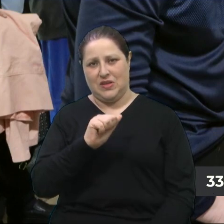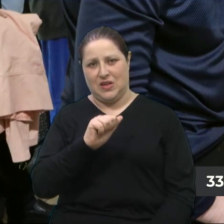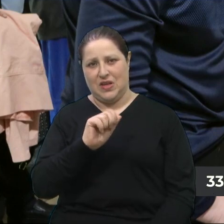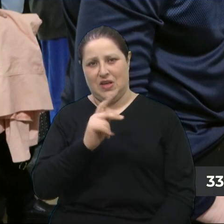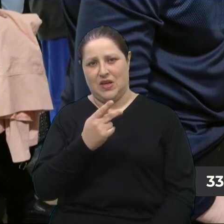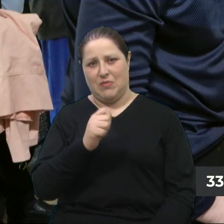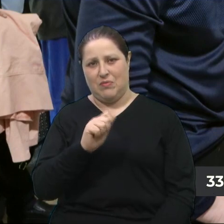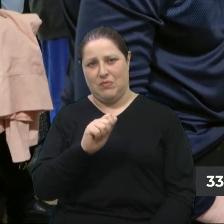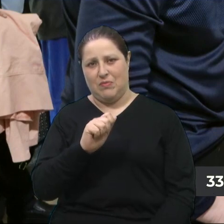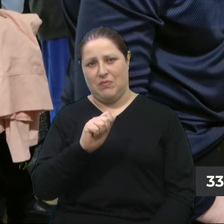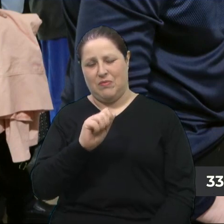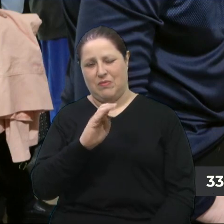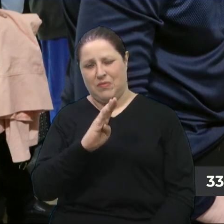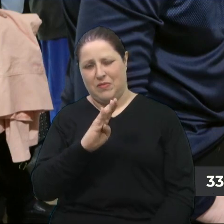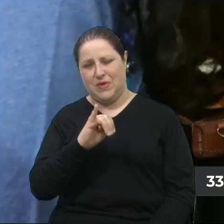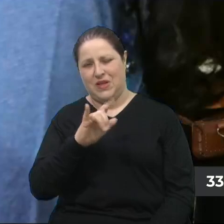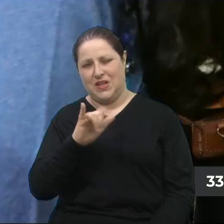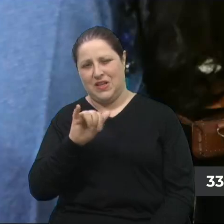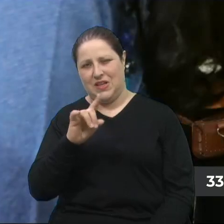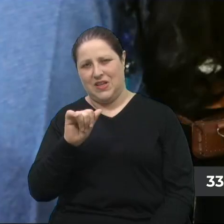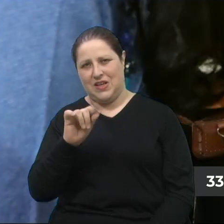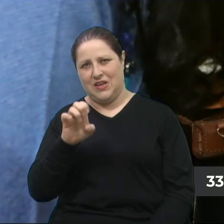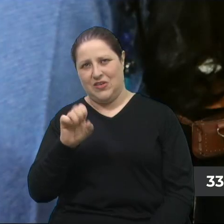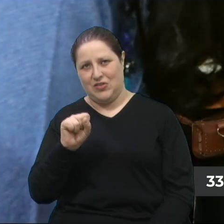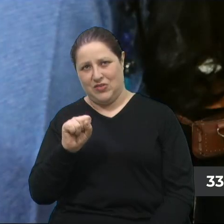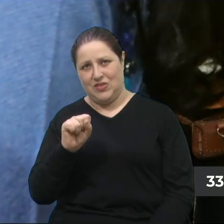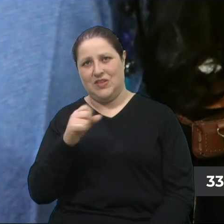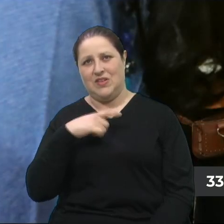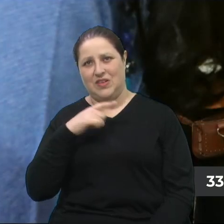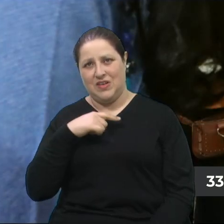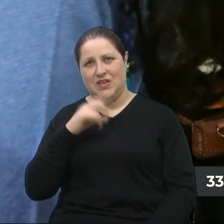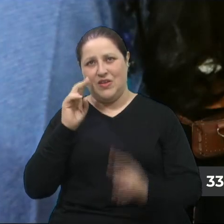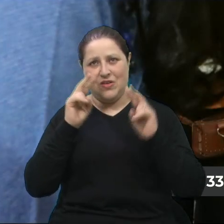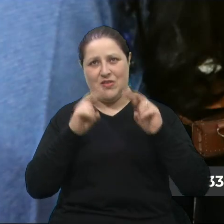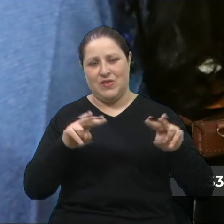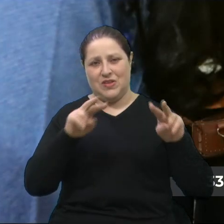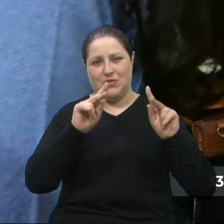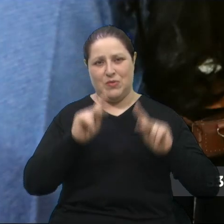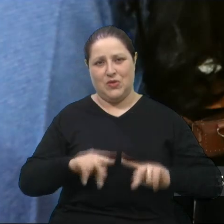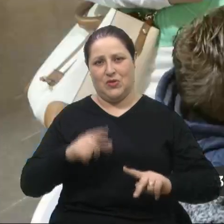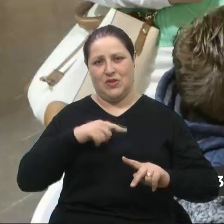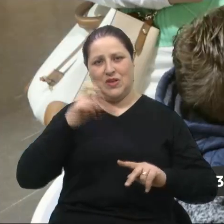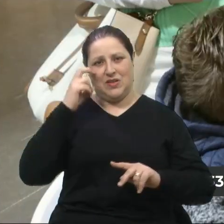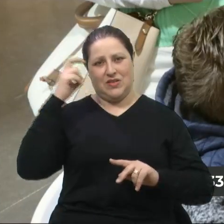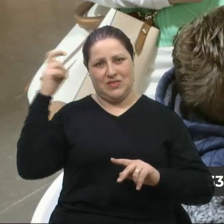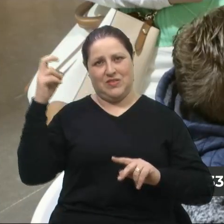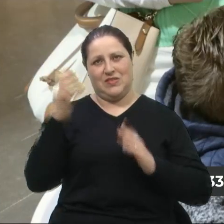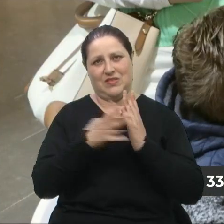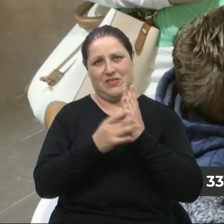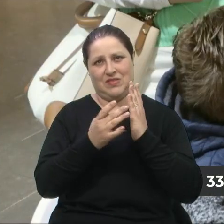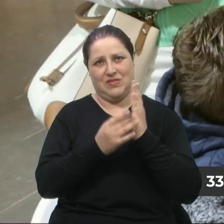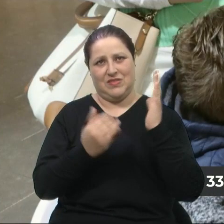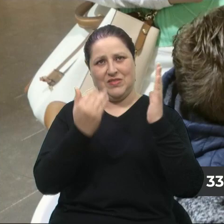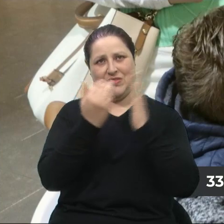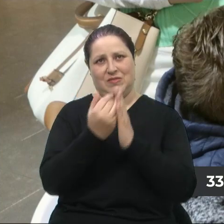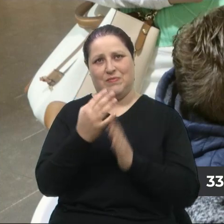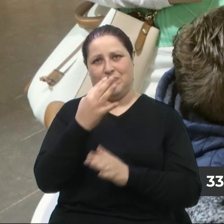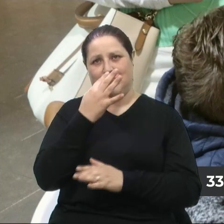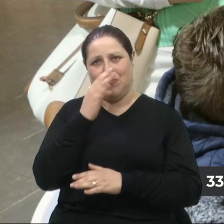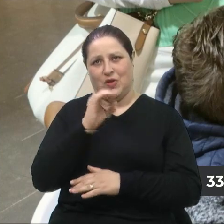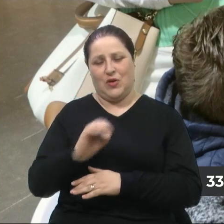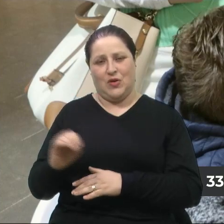estudantes com altas habilidades de superdotação. E fica esse convite a todos até o dia 25. E é sensacional, assim, as escolas